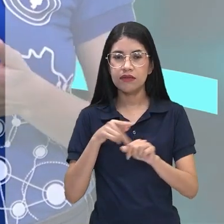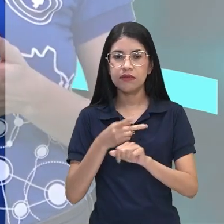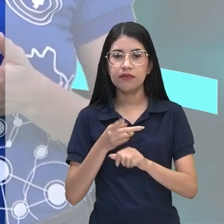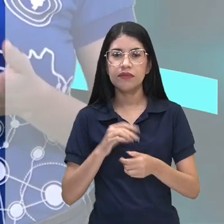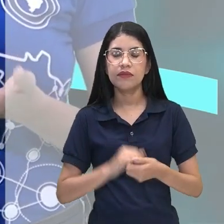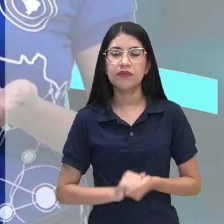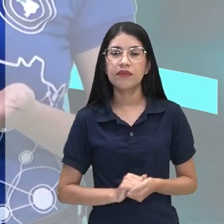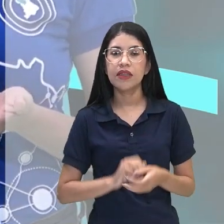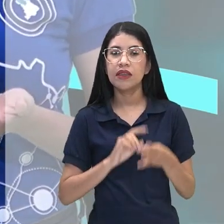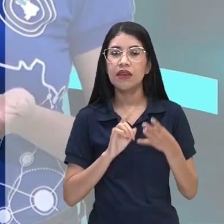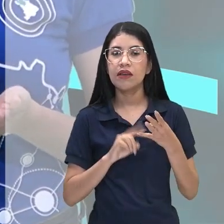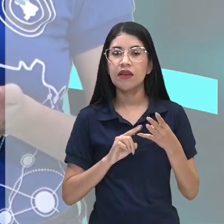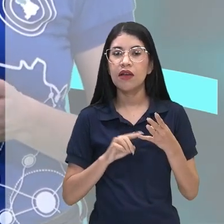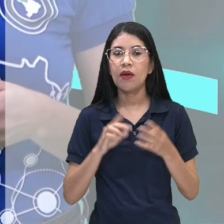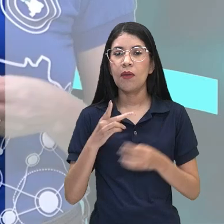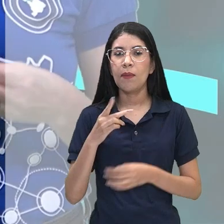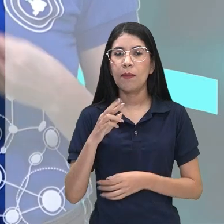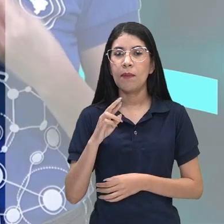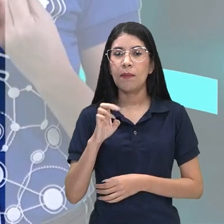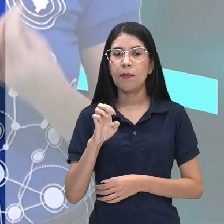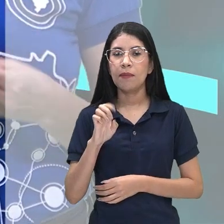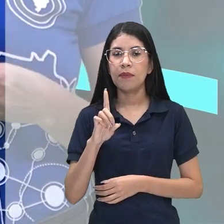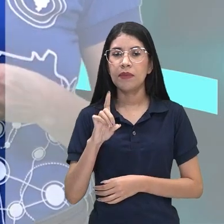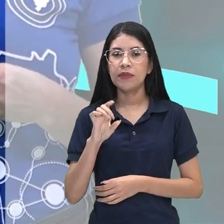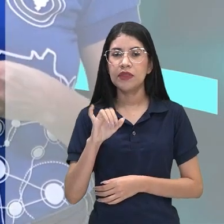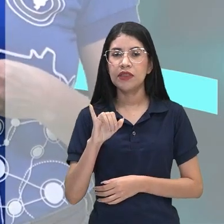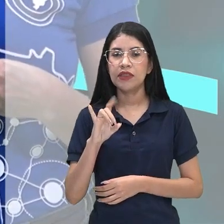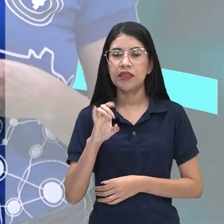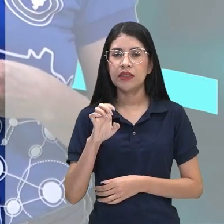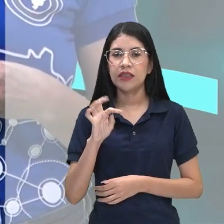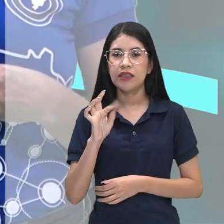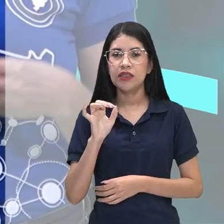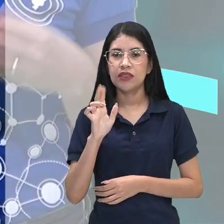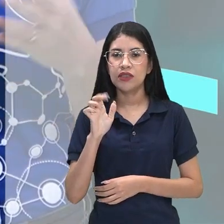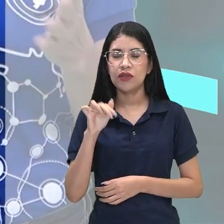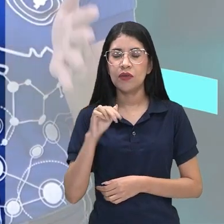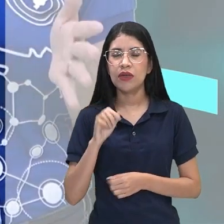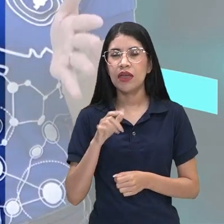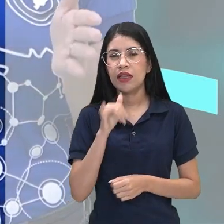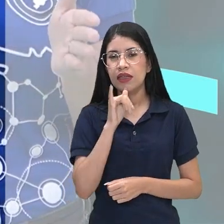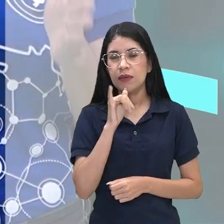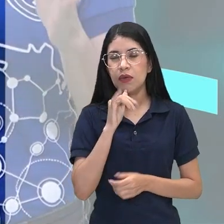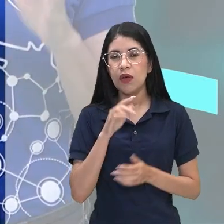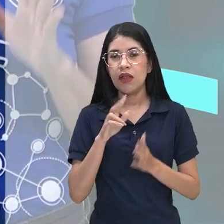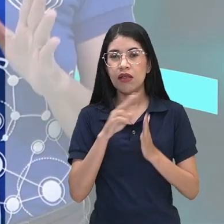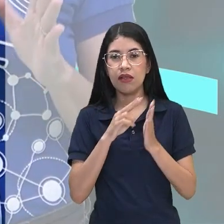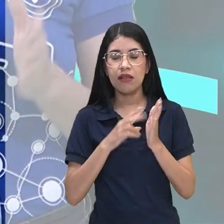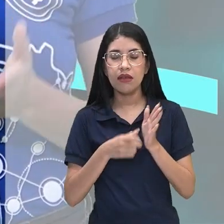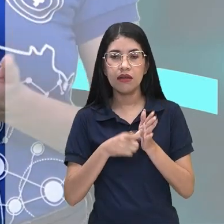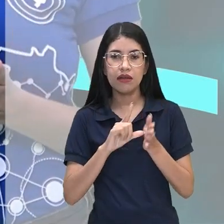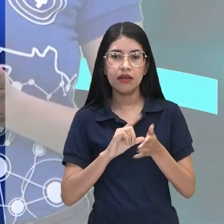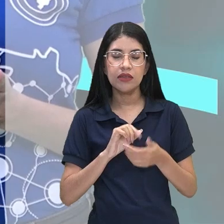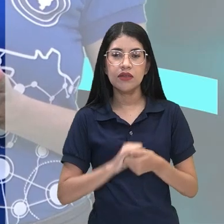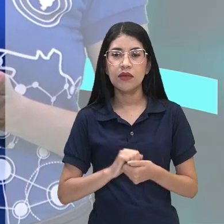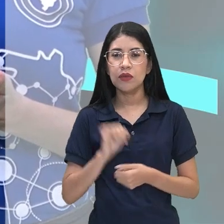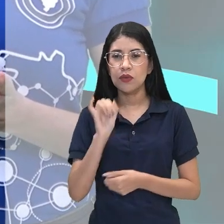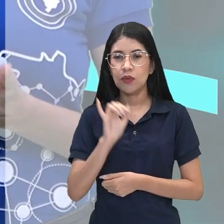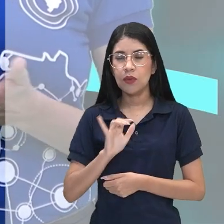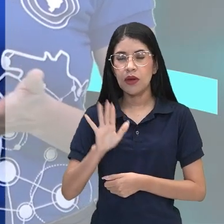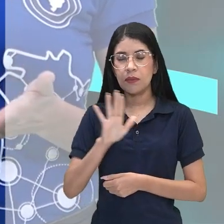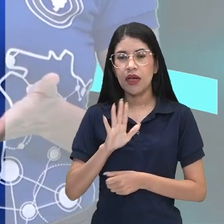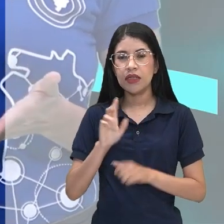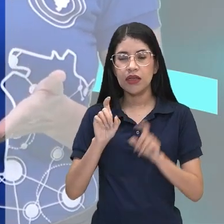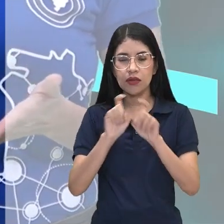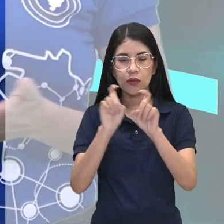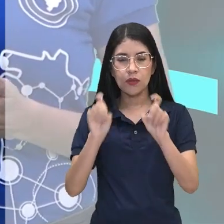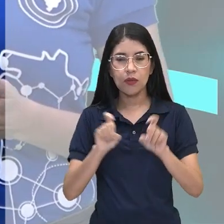Prediction, o que é a prediction? É uma atividade de pré-leitura. Por exemplo, se você vê uma imagem de um computador,